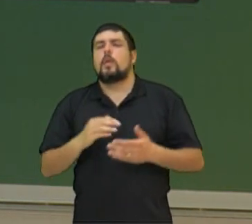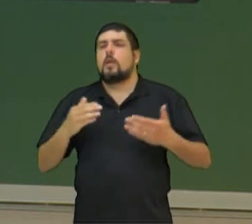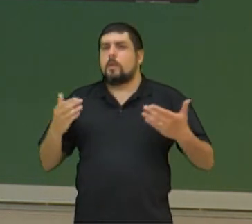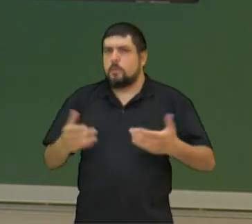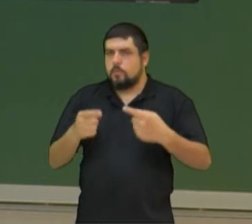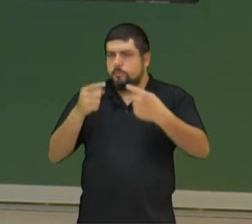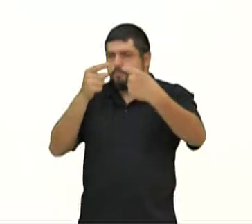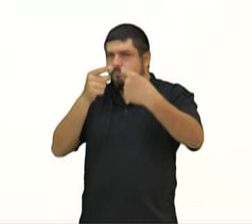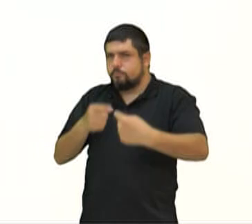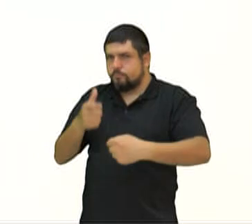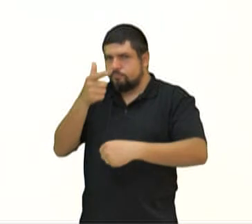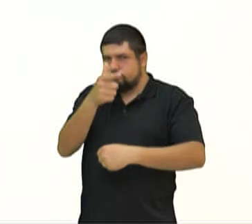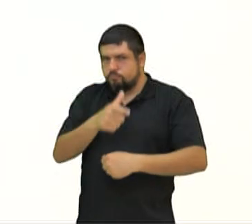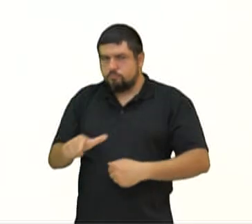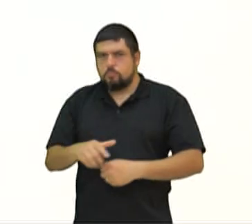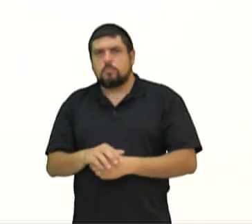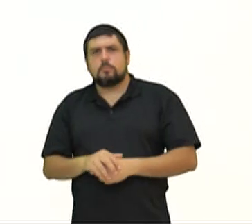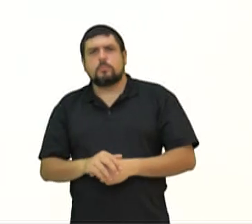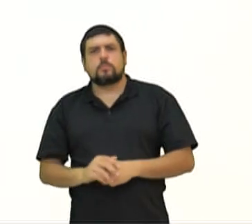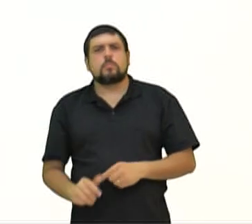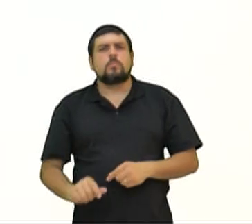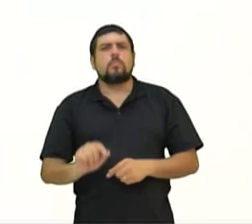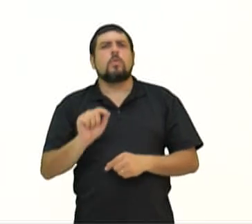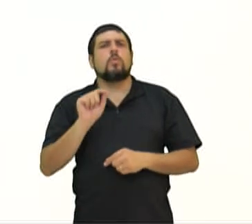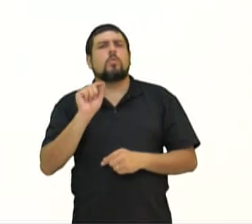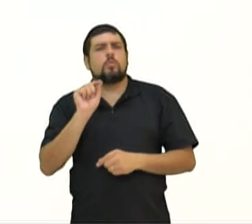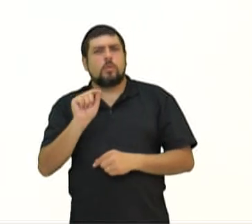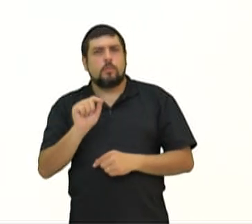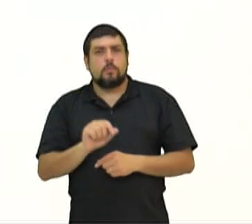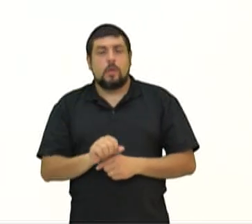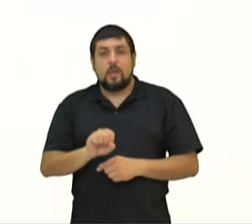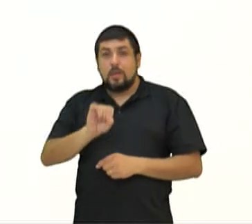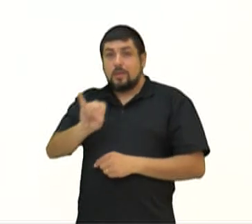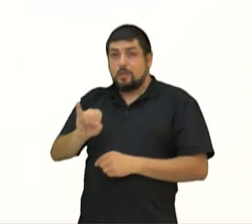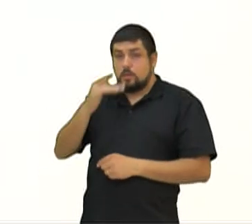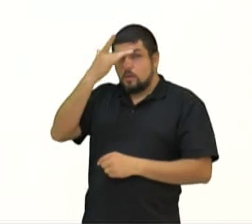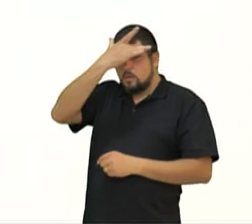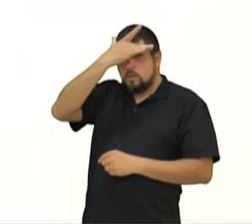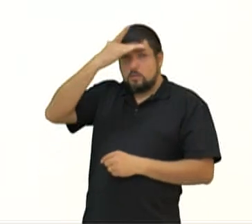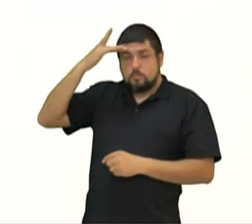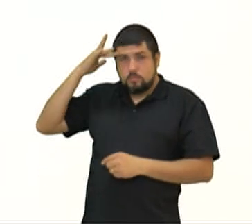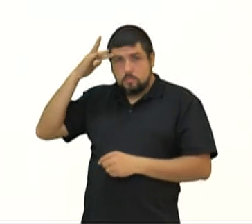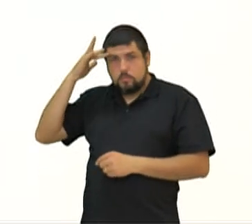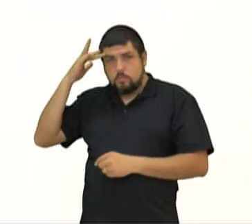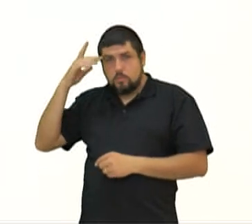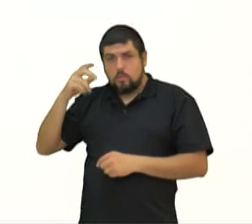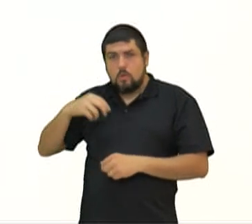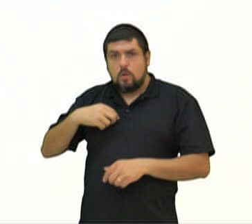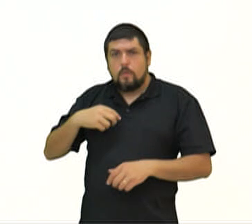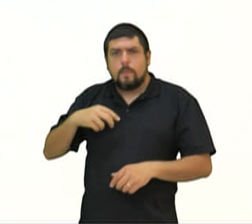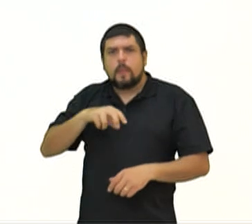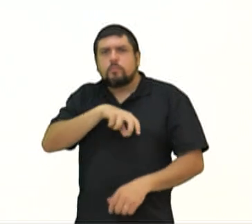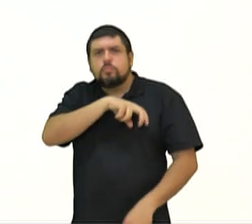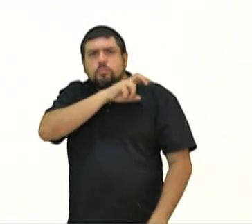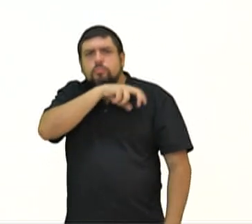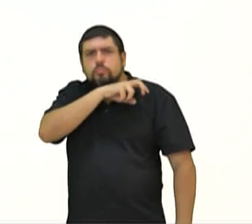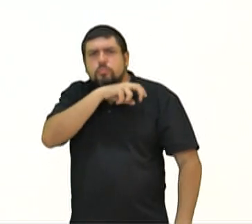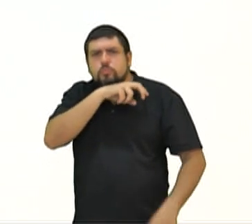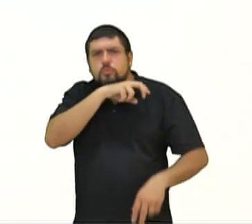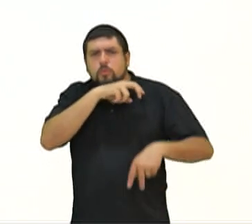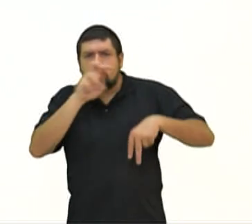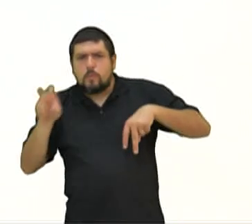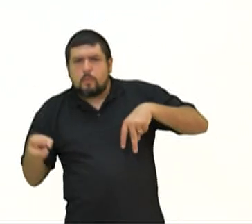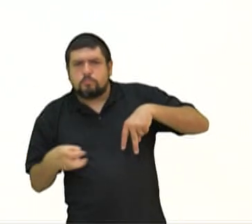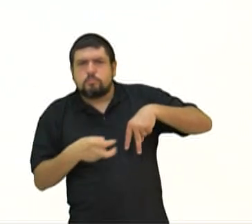diz o seguinte: o que deve ser aplicado em uma pessoa que foi picada por uma serpente